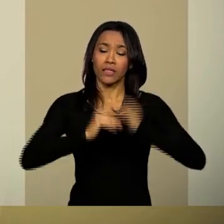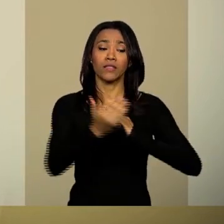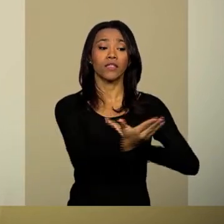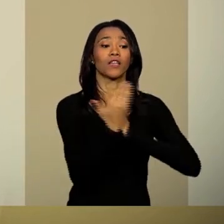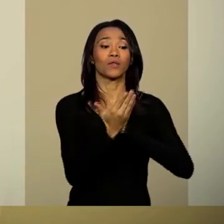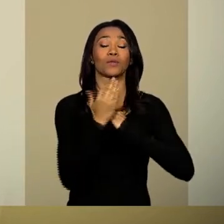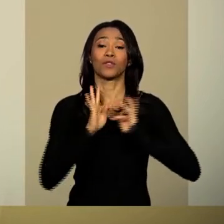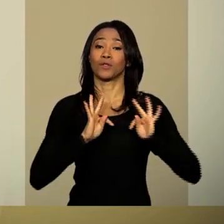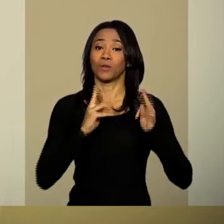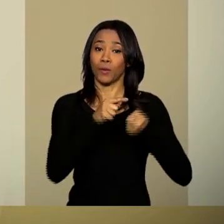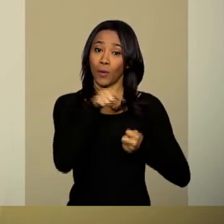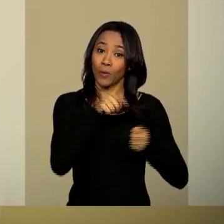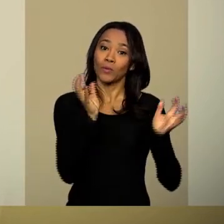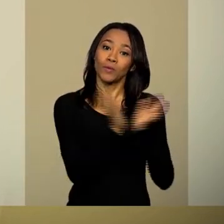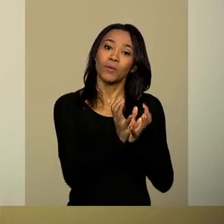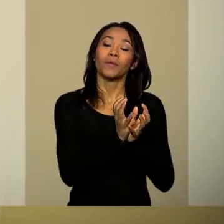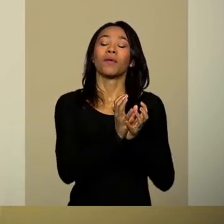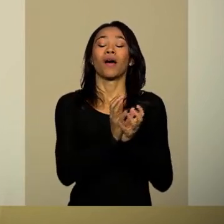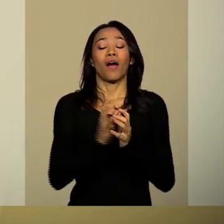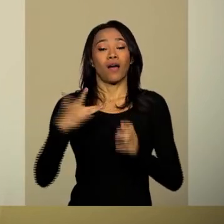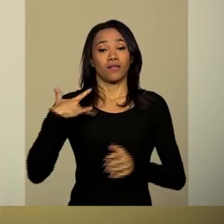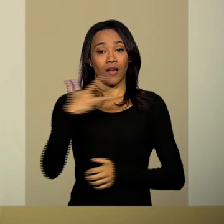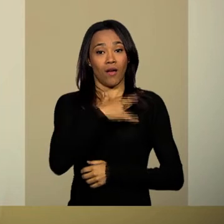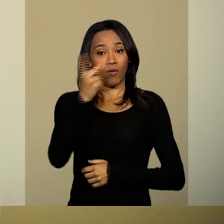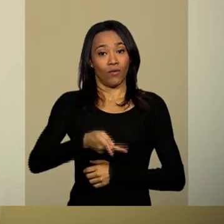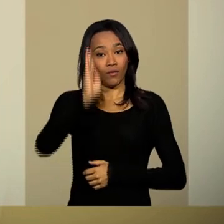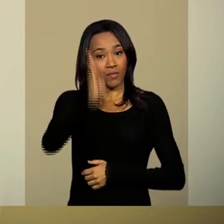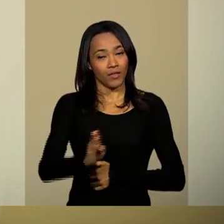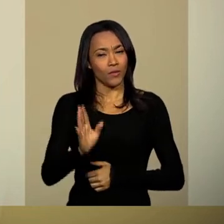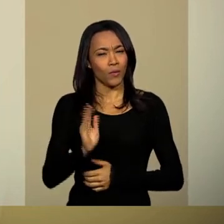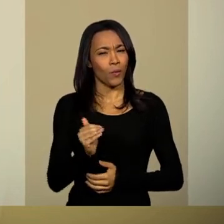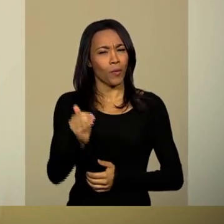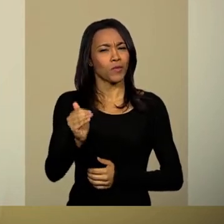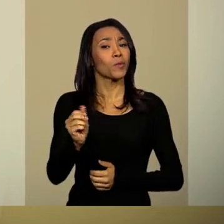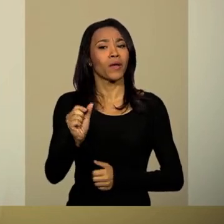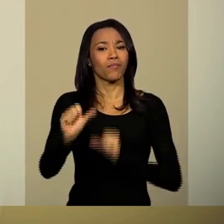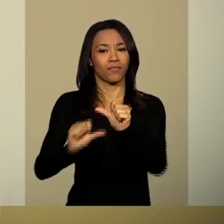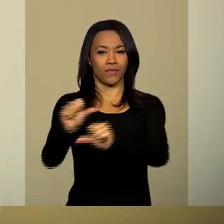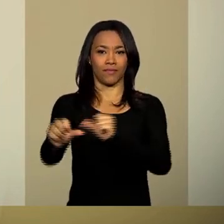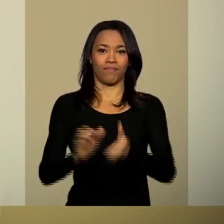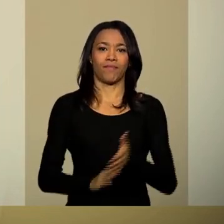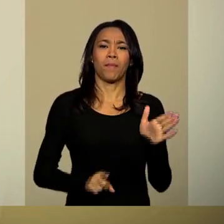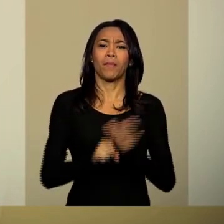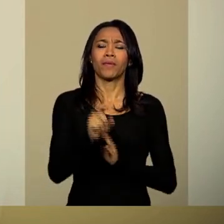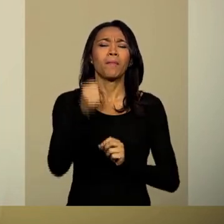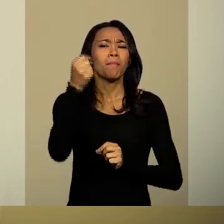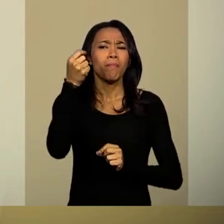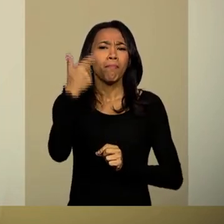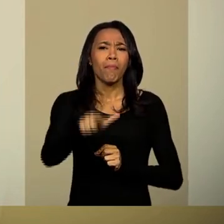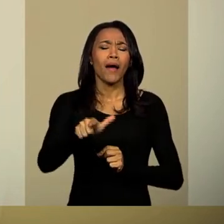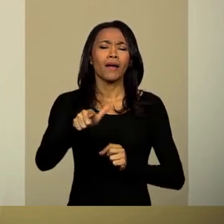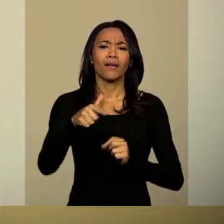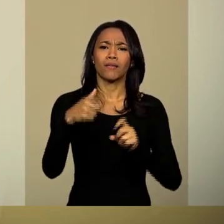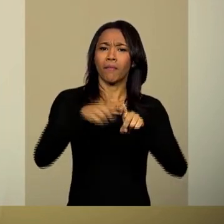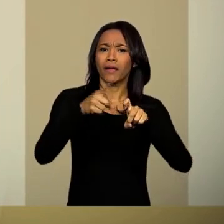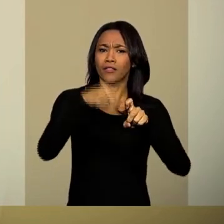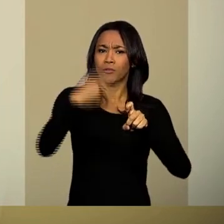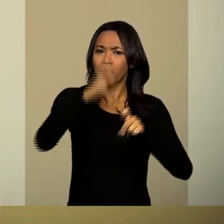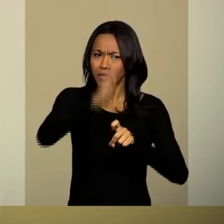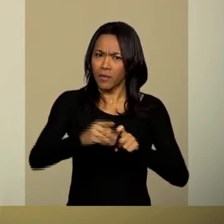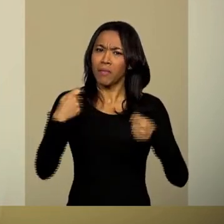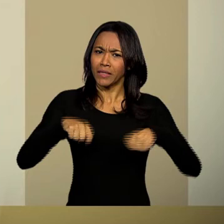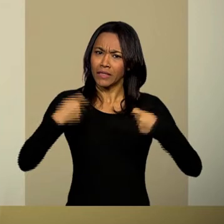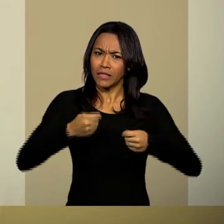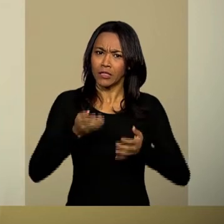todos eles a realidade da saúde pública no país começou a mudar presidenta para termos mais médicos brasileiros é preciso